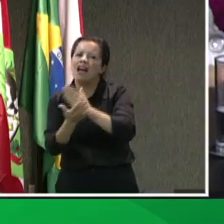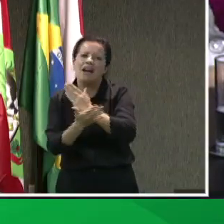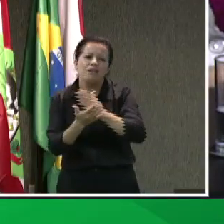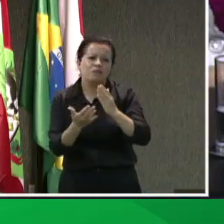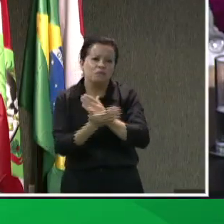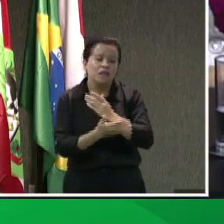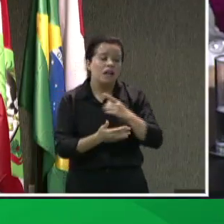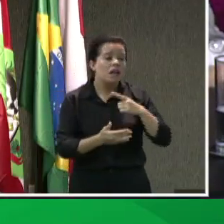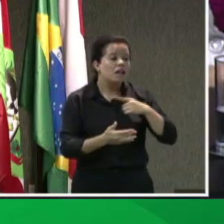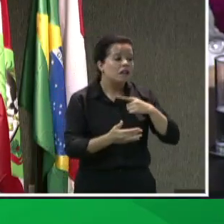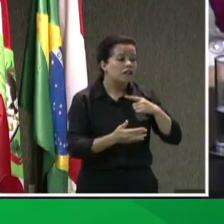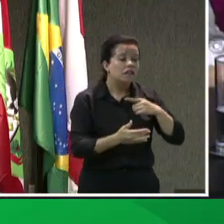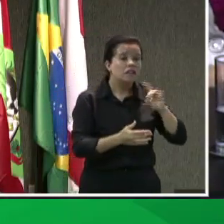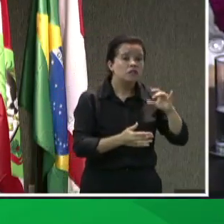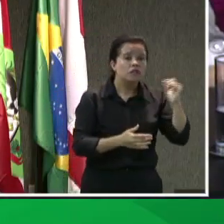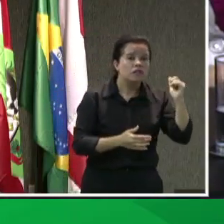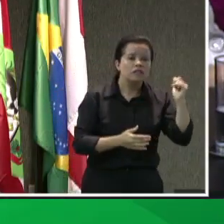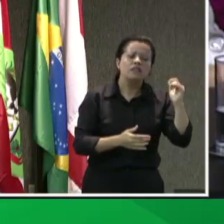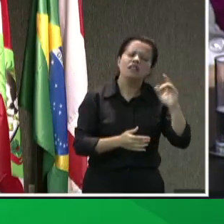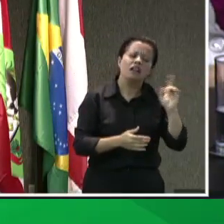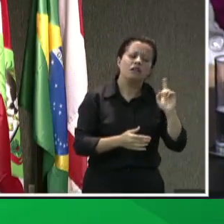negativo, né, o dia a dia, mas a gente tem alcançado.